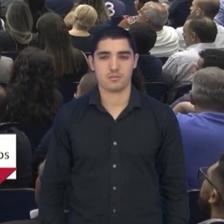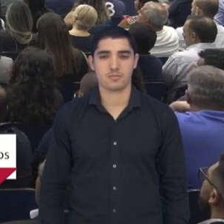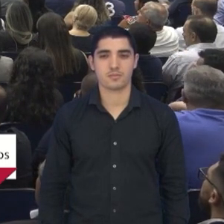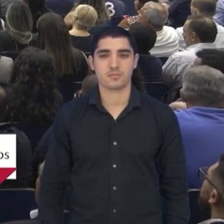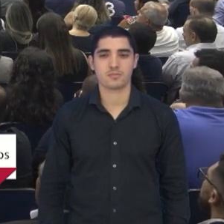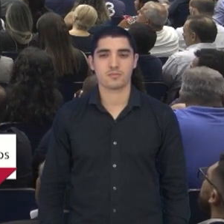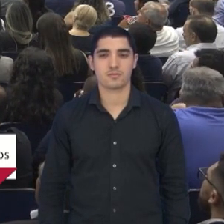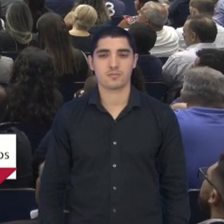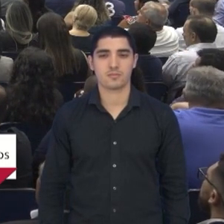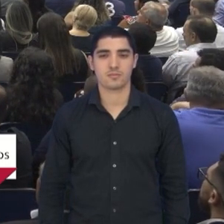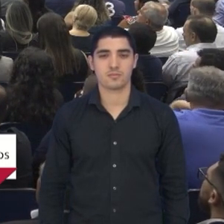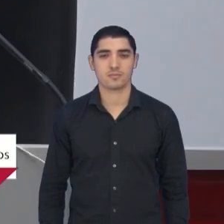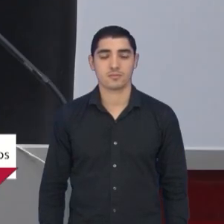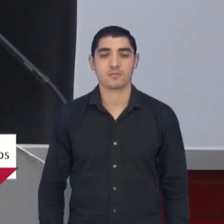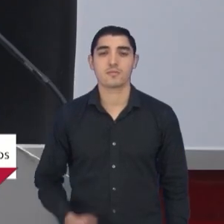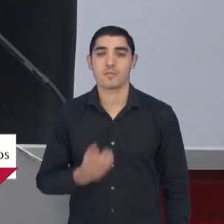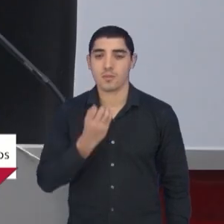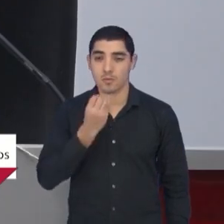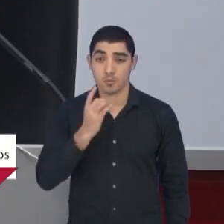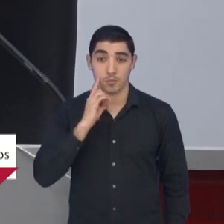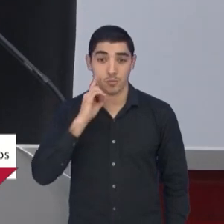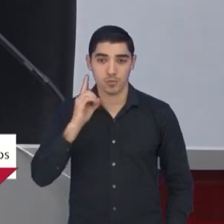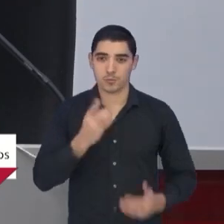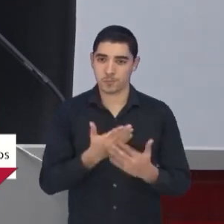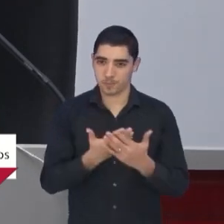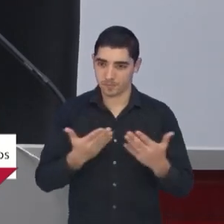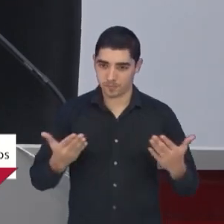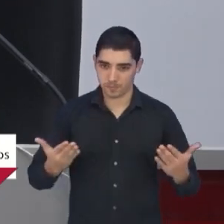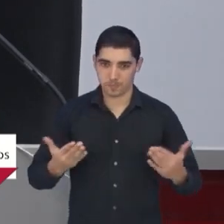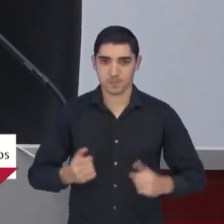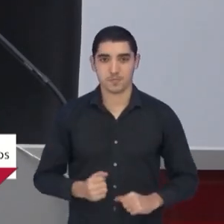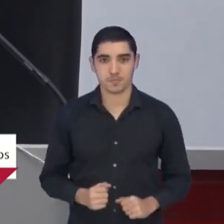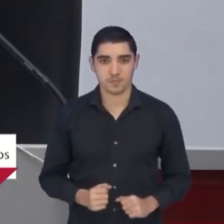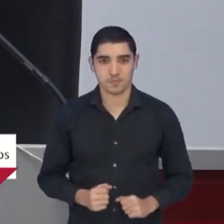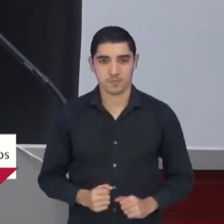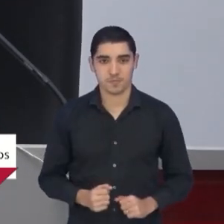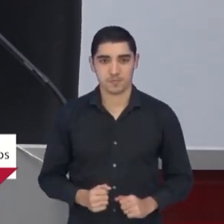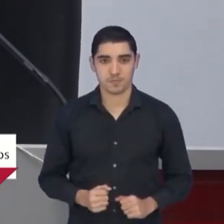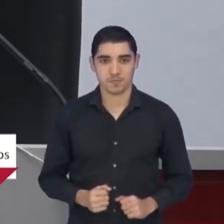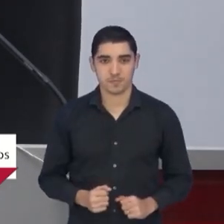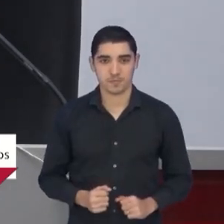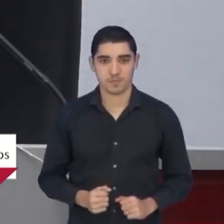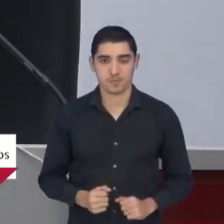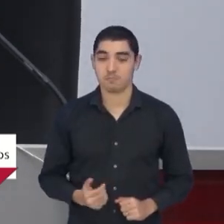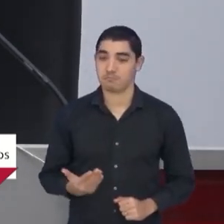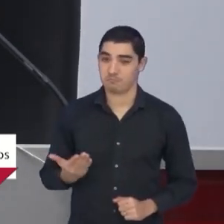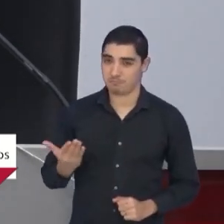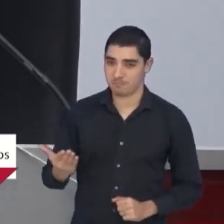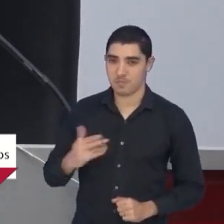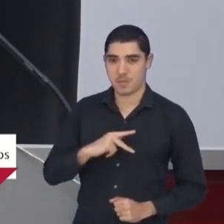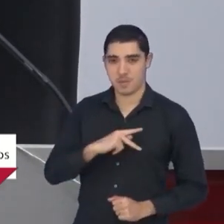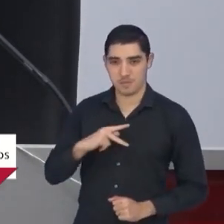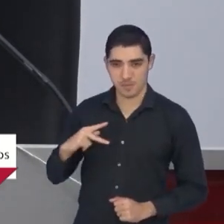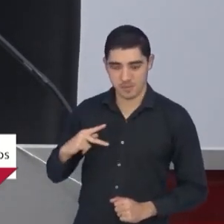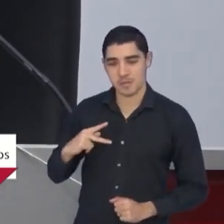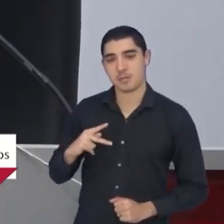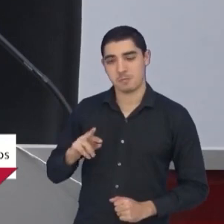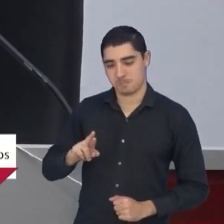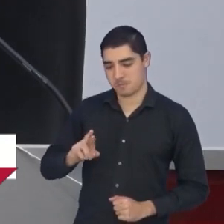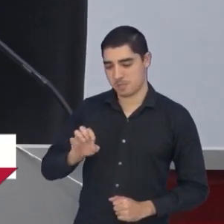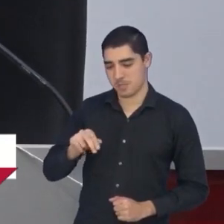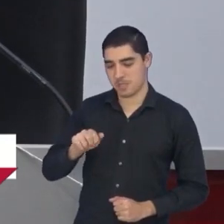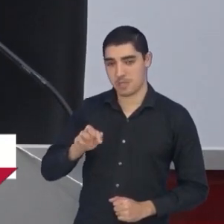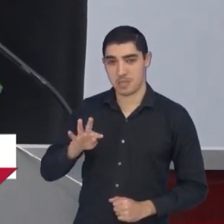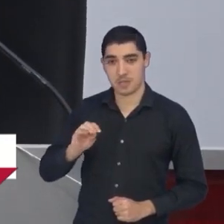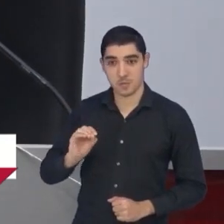Obrigada Bom dia a todas e a todos excelentíssimo senhor presidente Dr Renato Martins